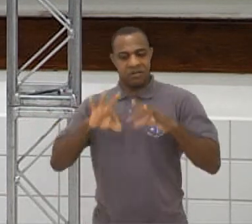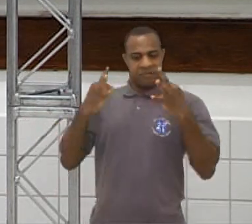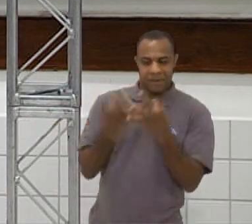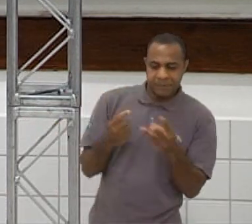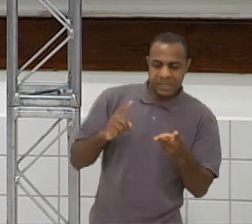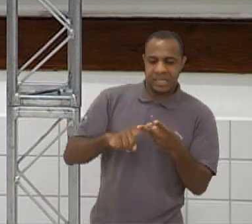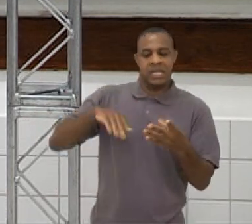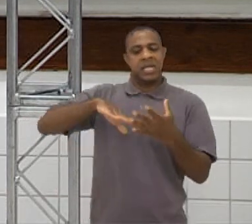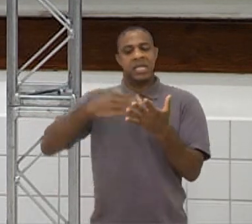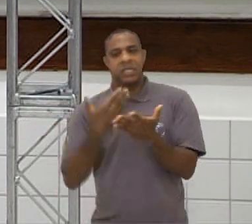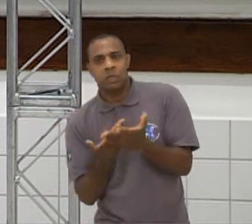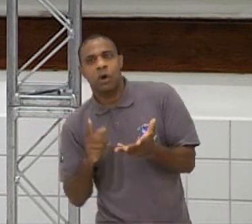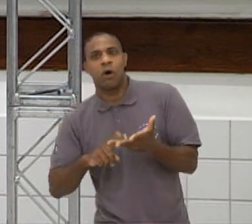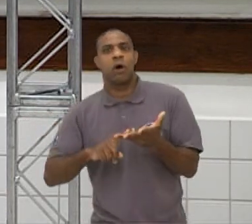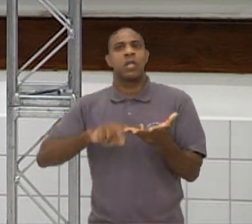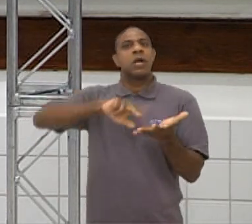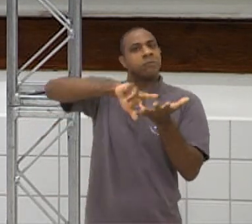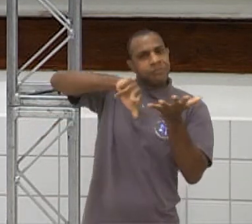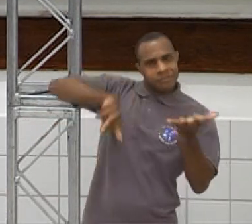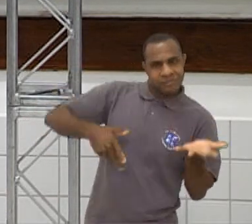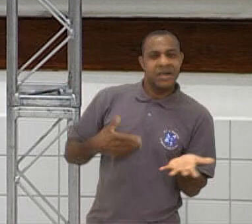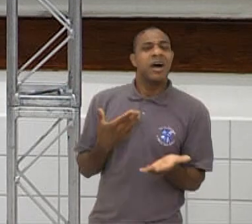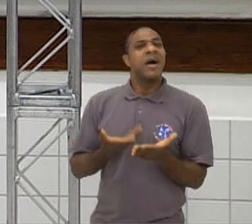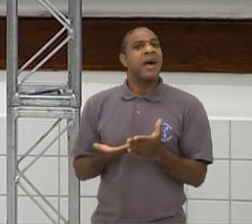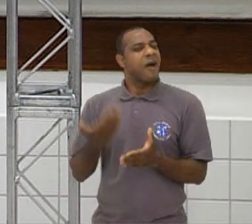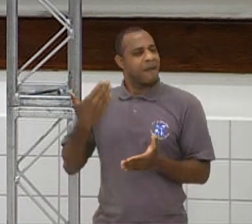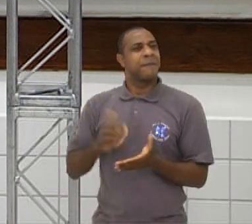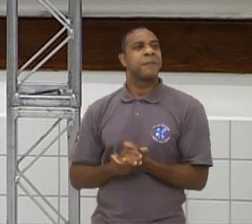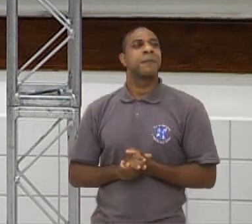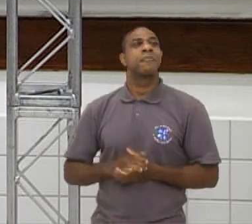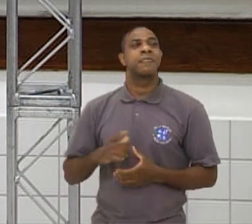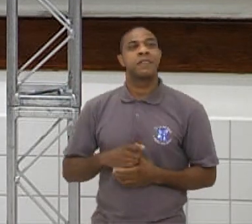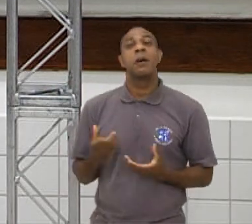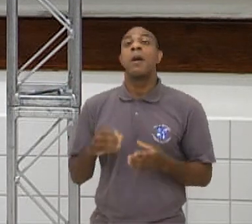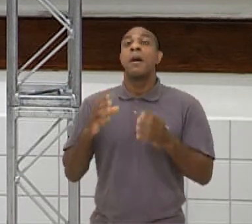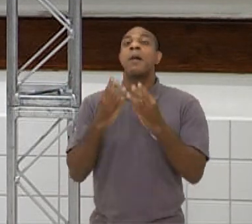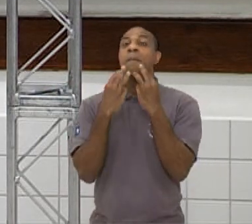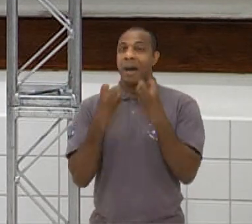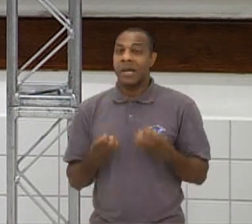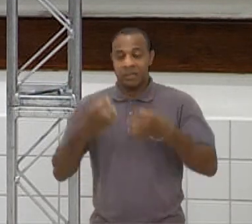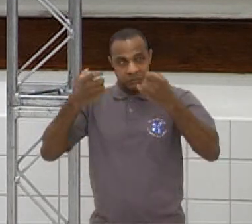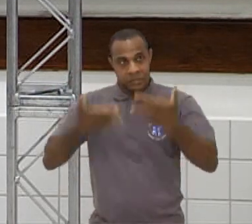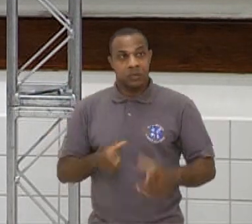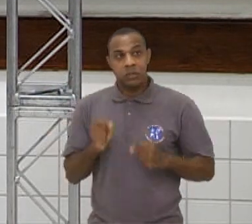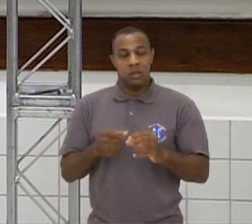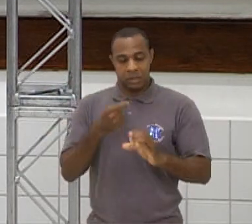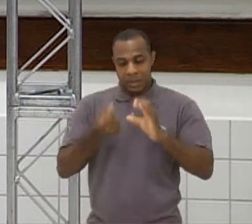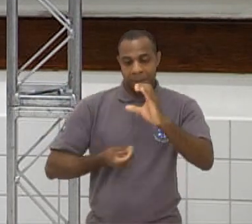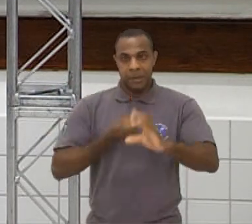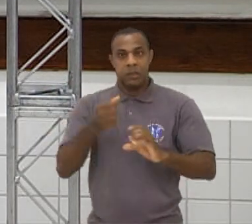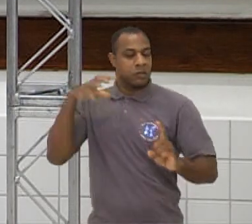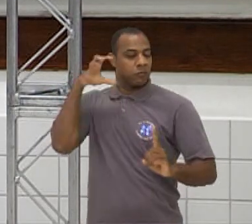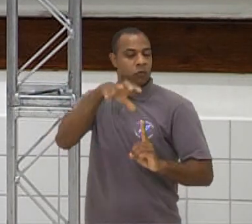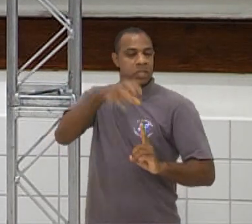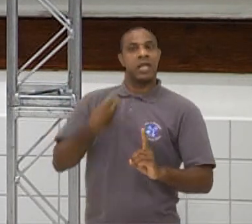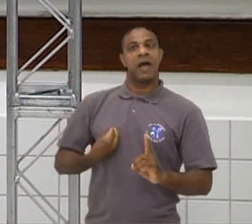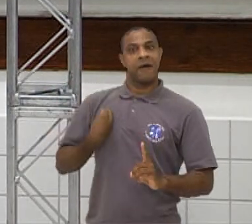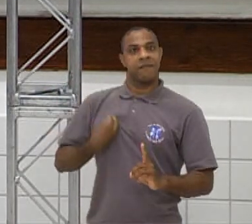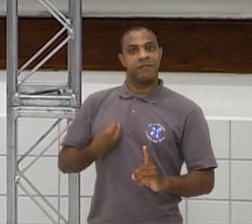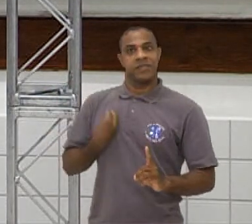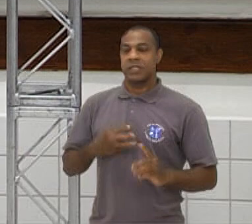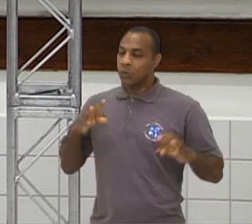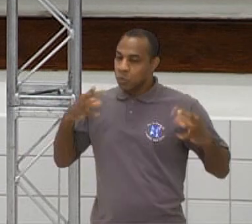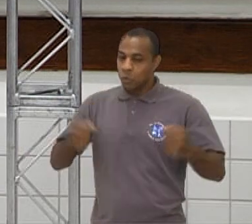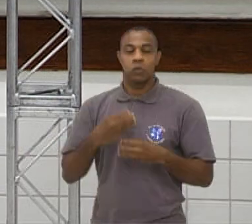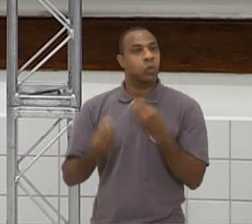nossas primeiras aulas de sociologia para você ver esses conceitos. Então, o Marx está falando como que o capitalismo influencia a nossa vida como um